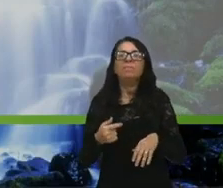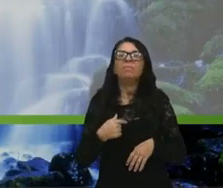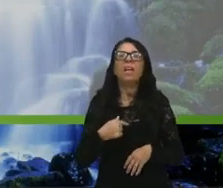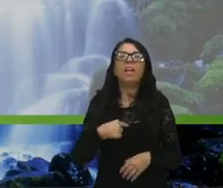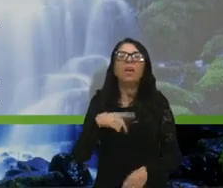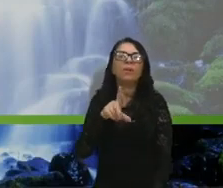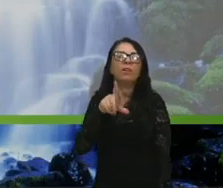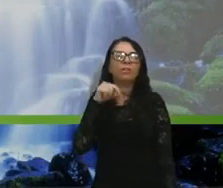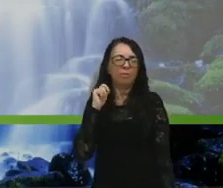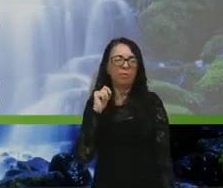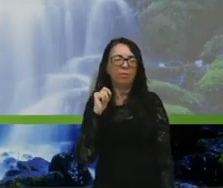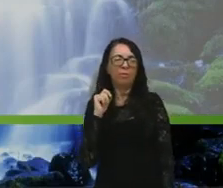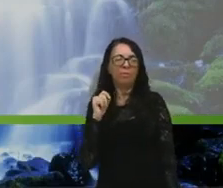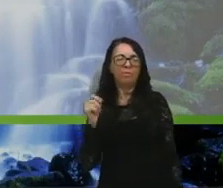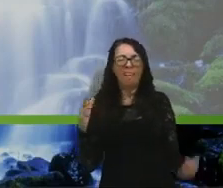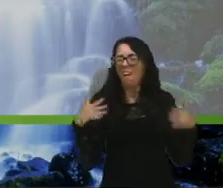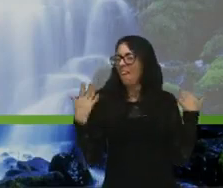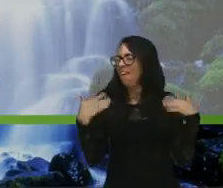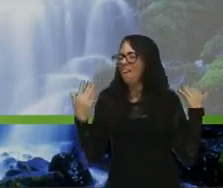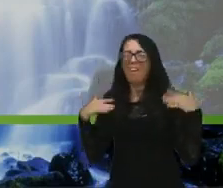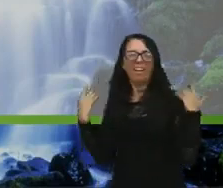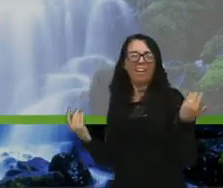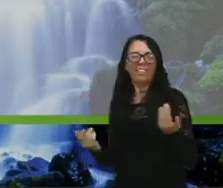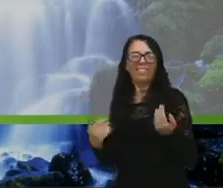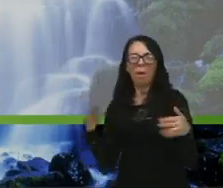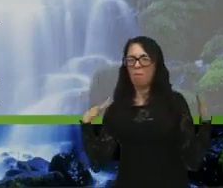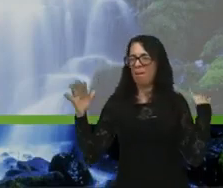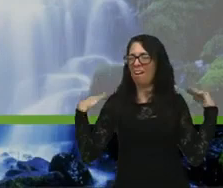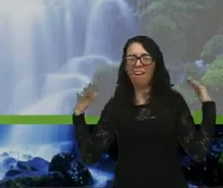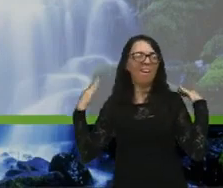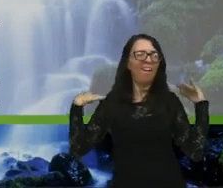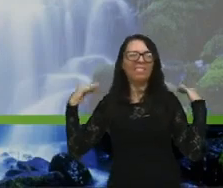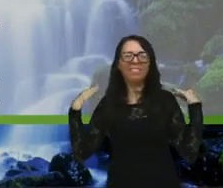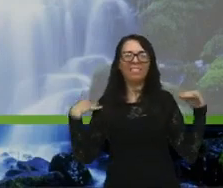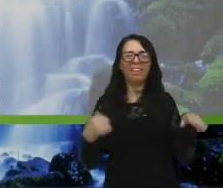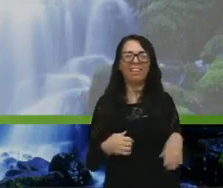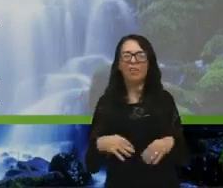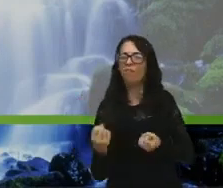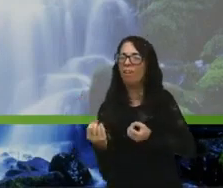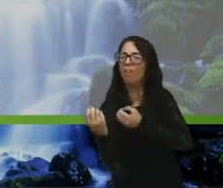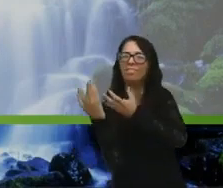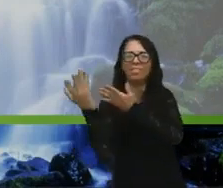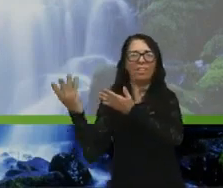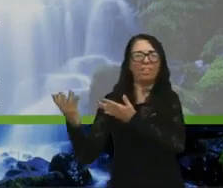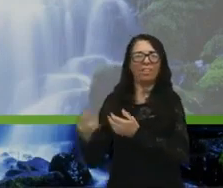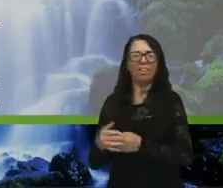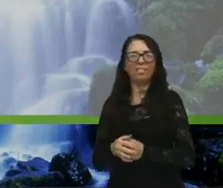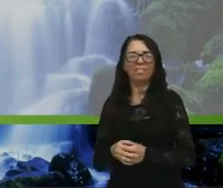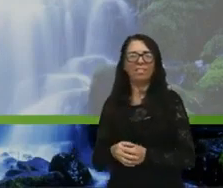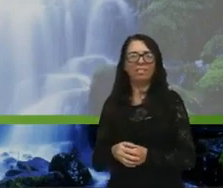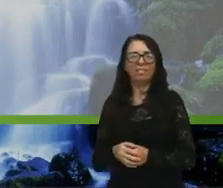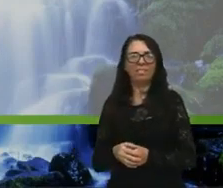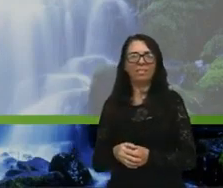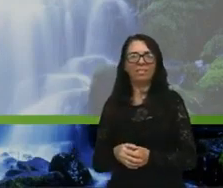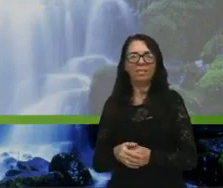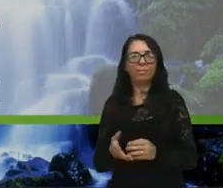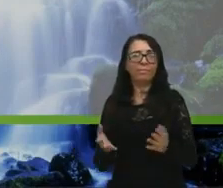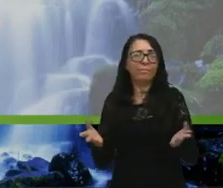mas Deus sabe o quanto que você tem de rendimento. Deus sabe o quanto você recebe de